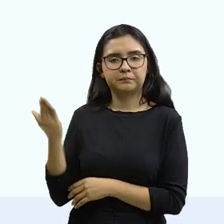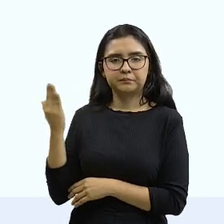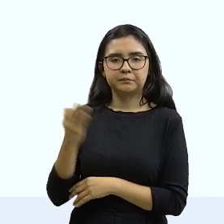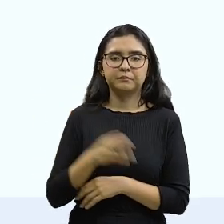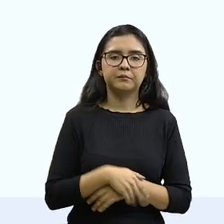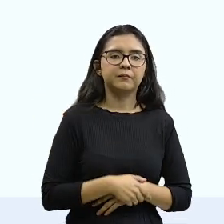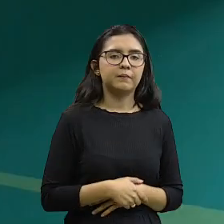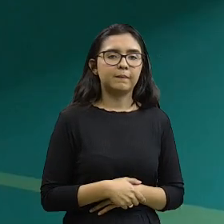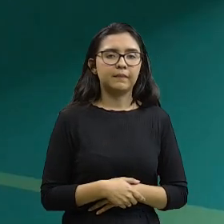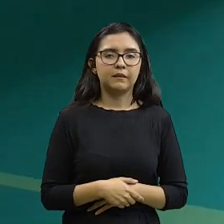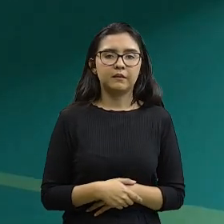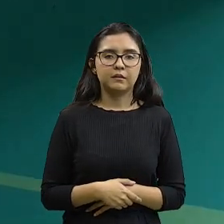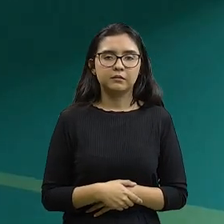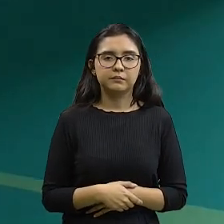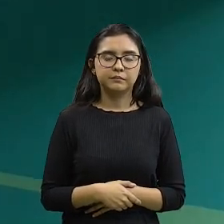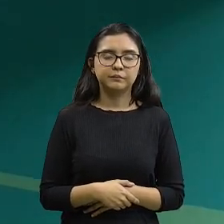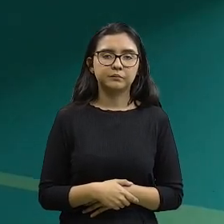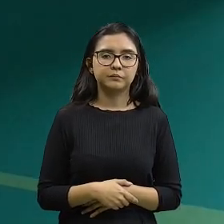Rei.